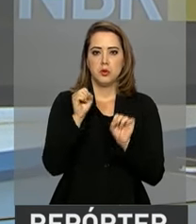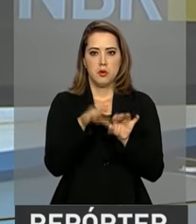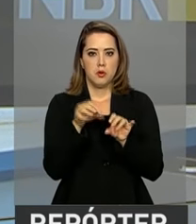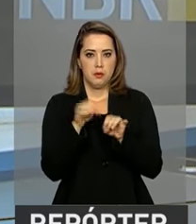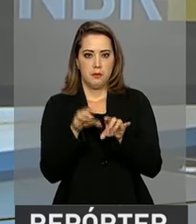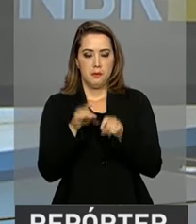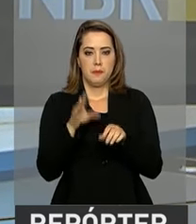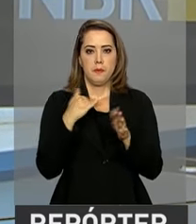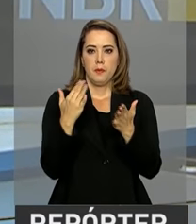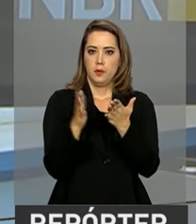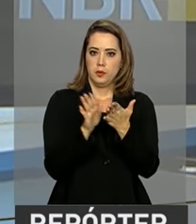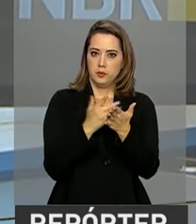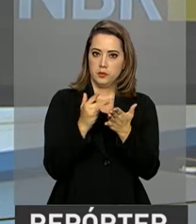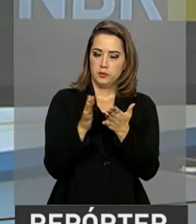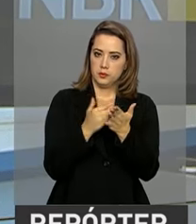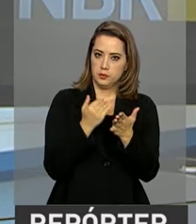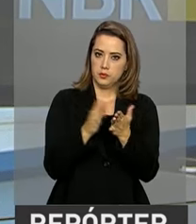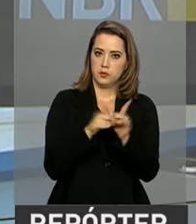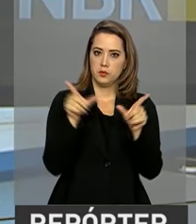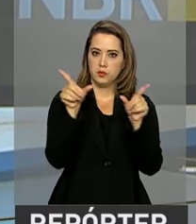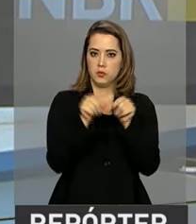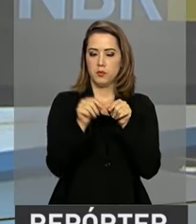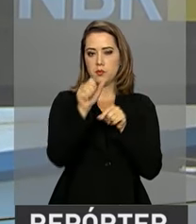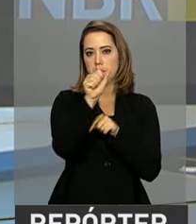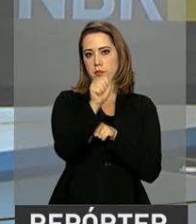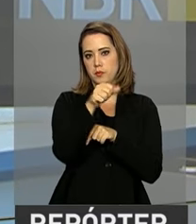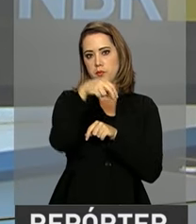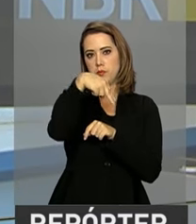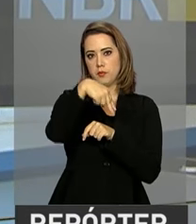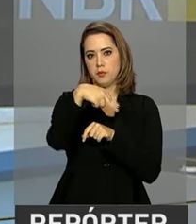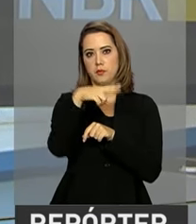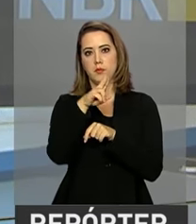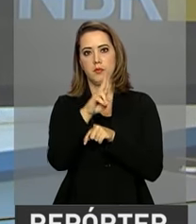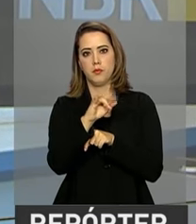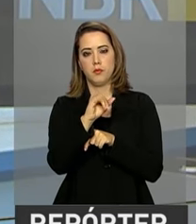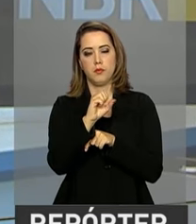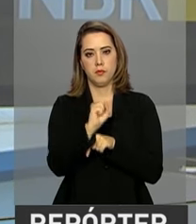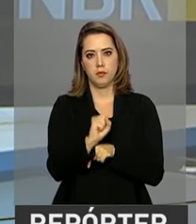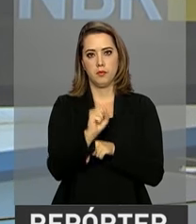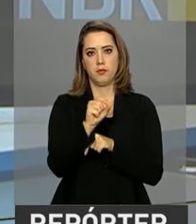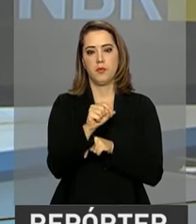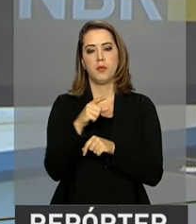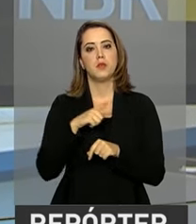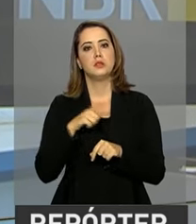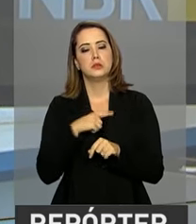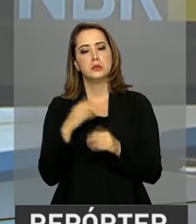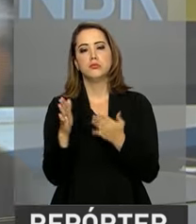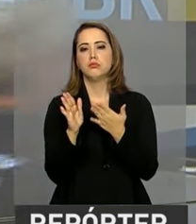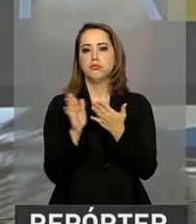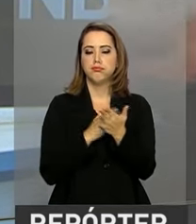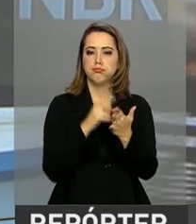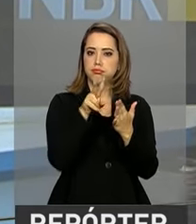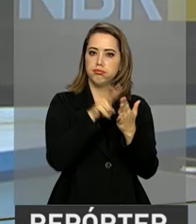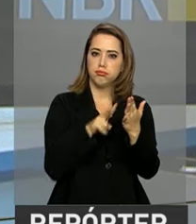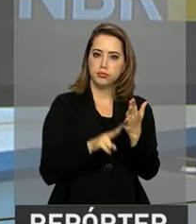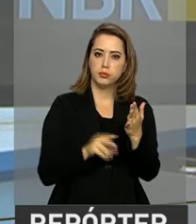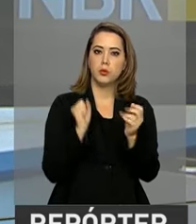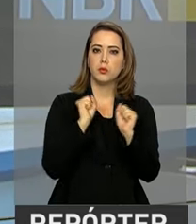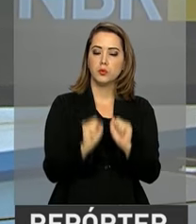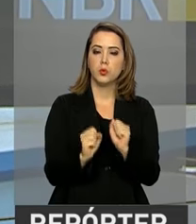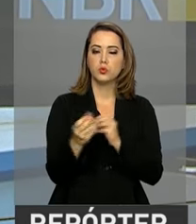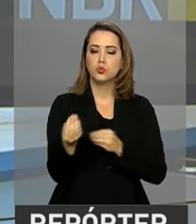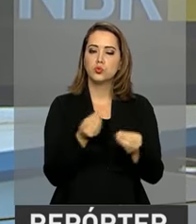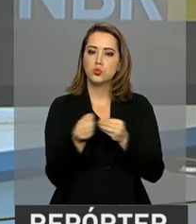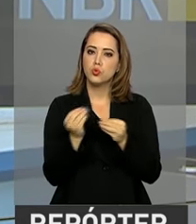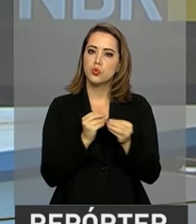preparado pela agência Nacional de Vigilância Sanitária o material tem informações sobre o uso terapêutico